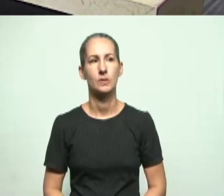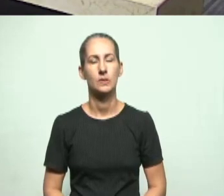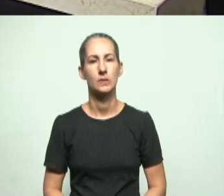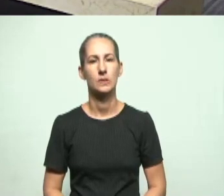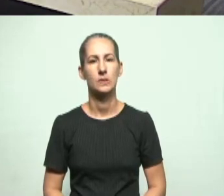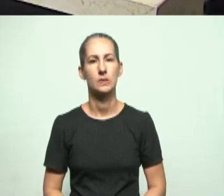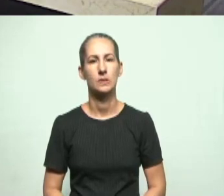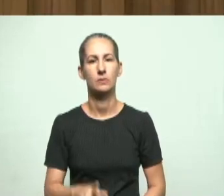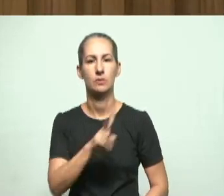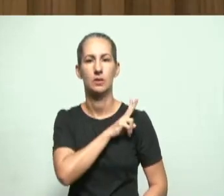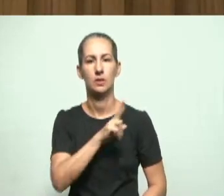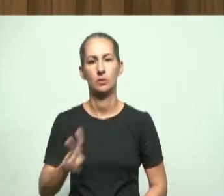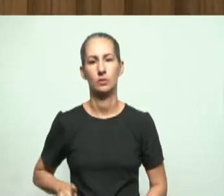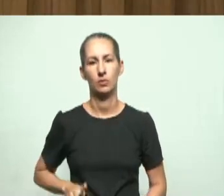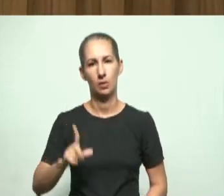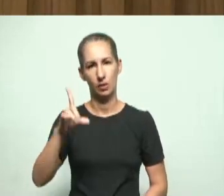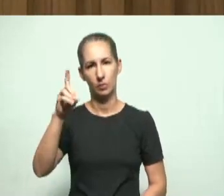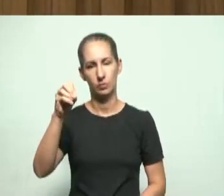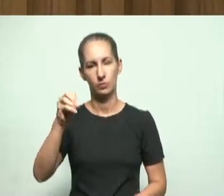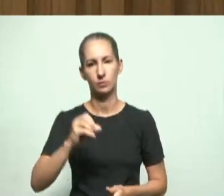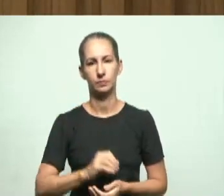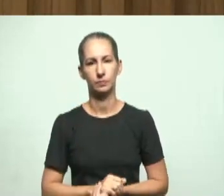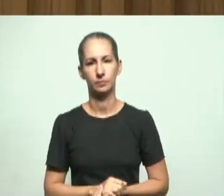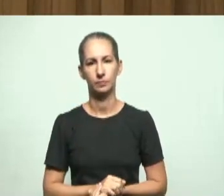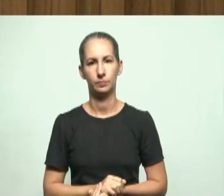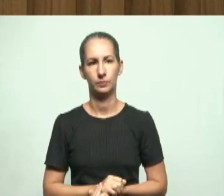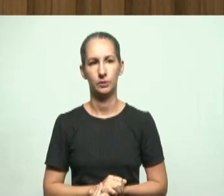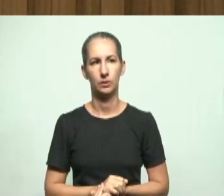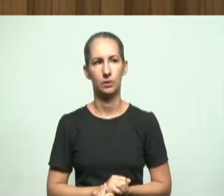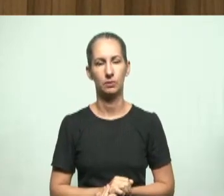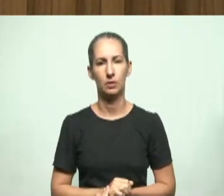Vamos lá, vereador Aldo Clemente.